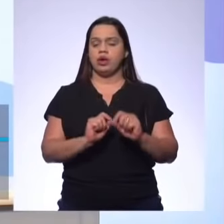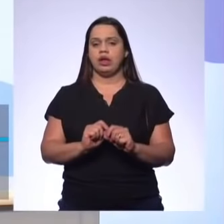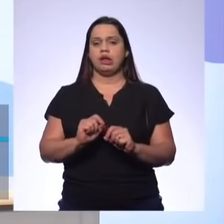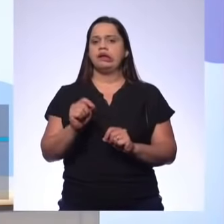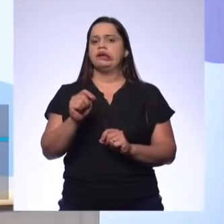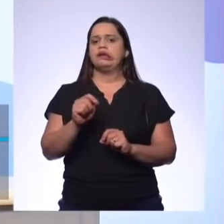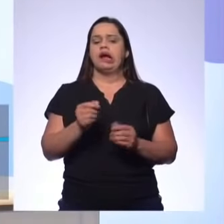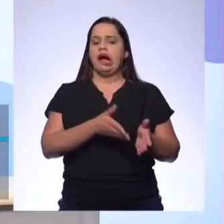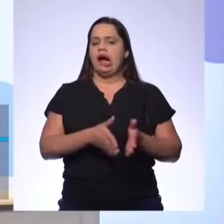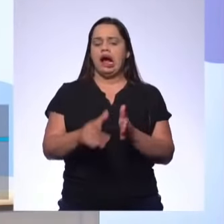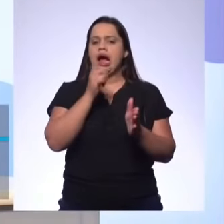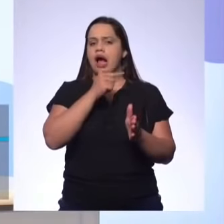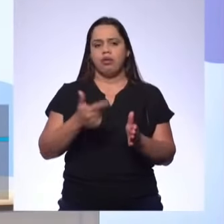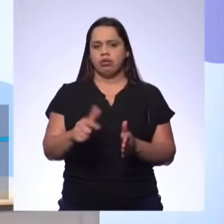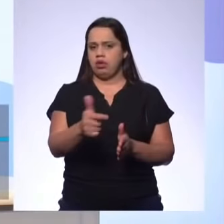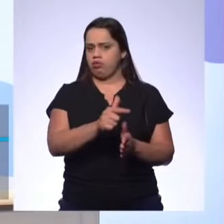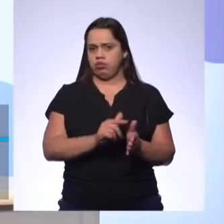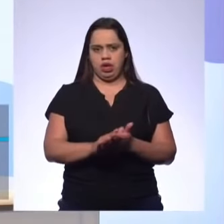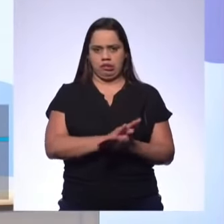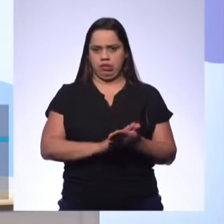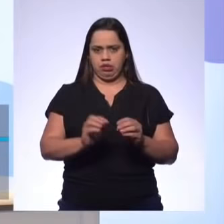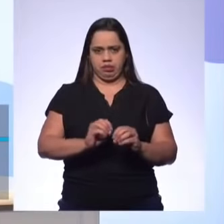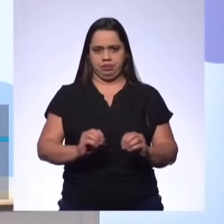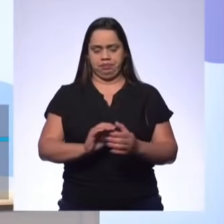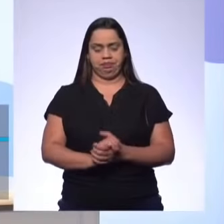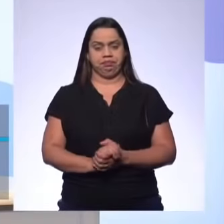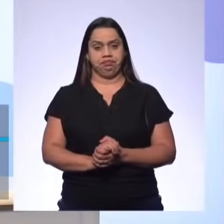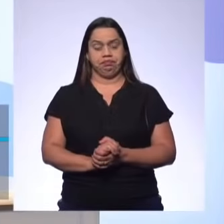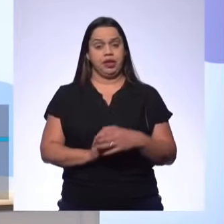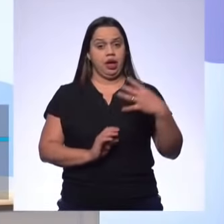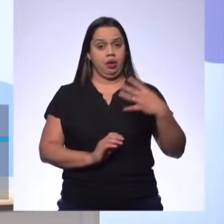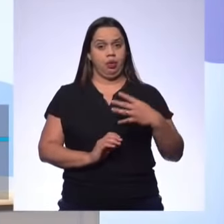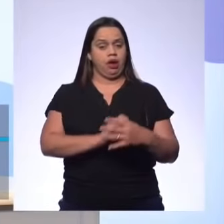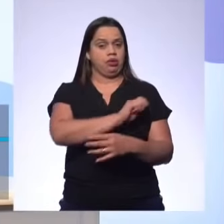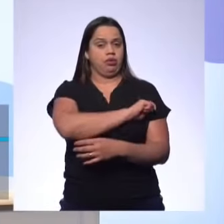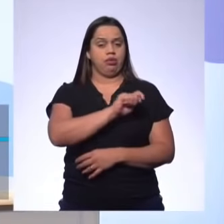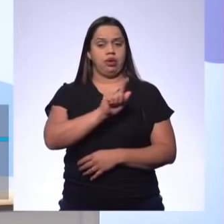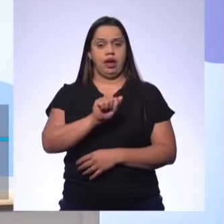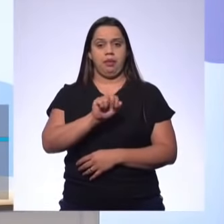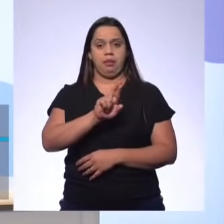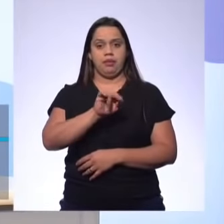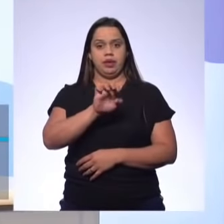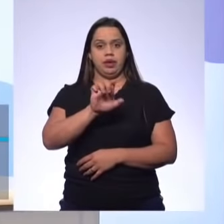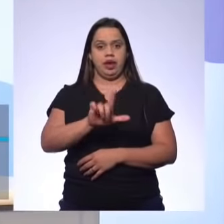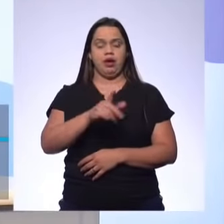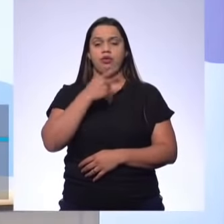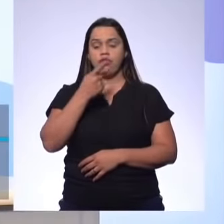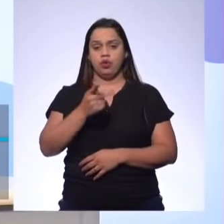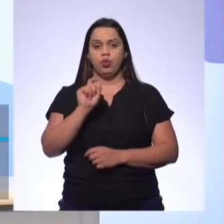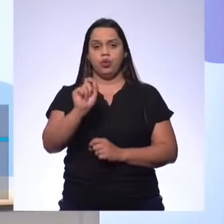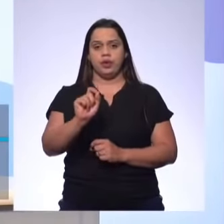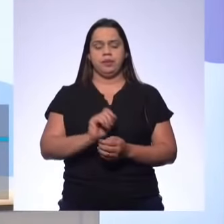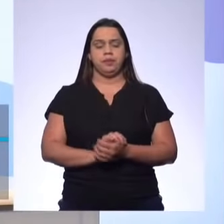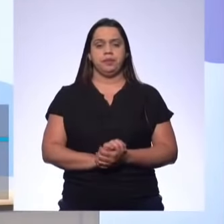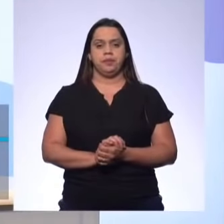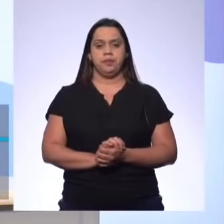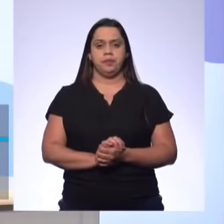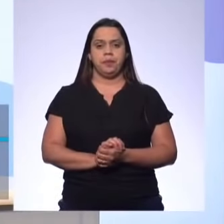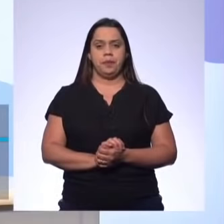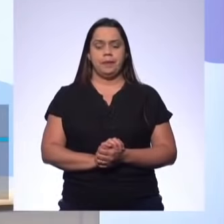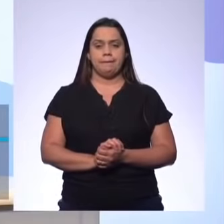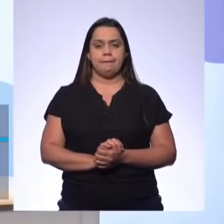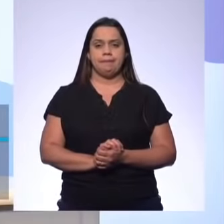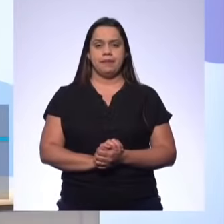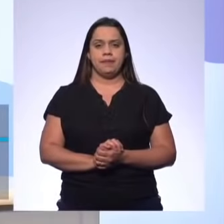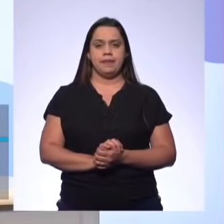de água na comunidade dela. E na 4, o Gabriel respondeu: Yes, my city, there is for preparation. Quer dizer,